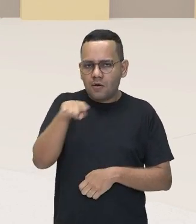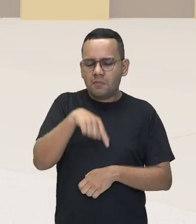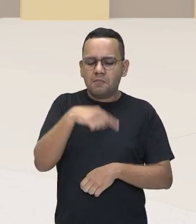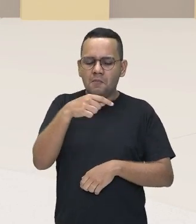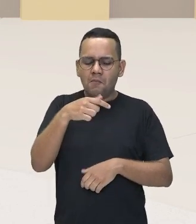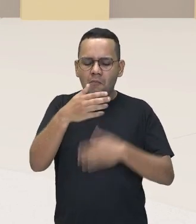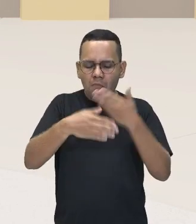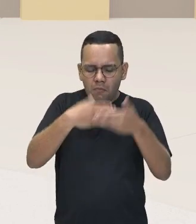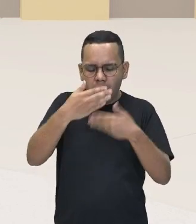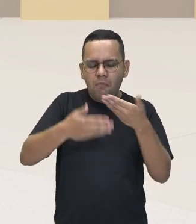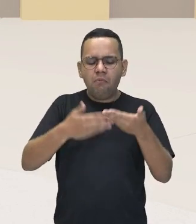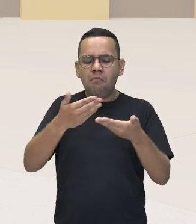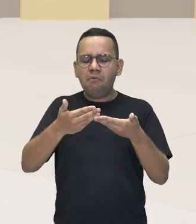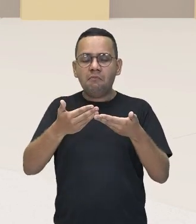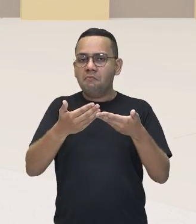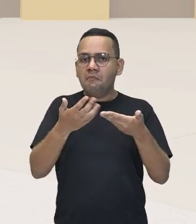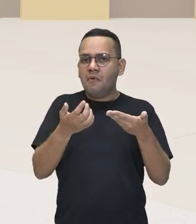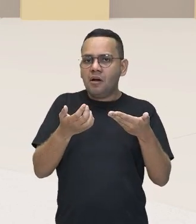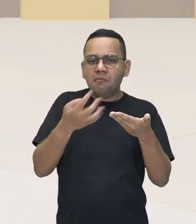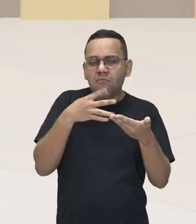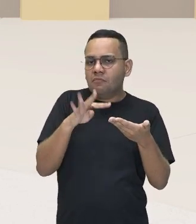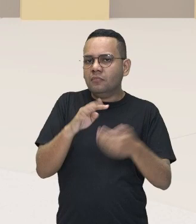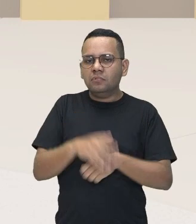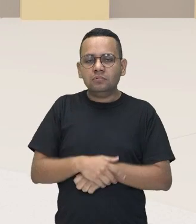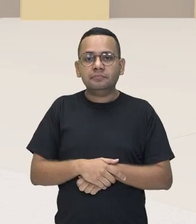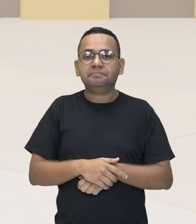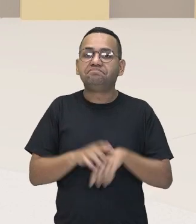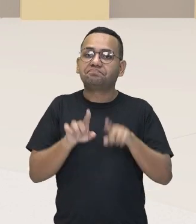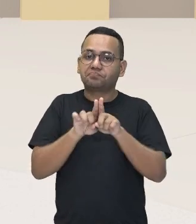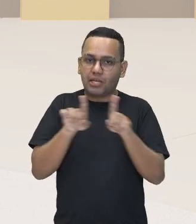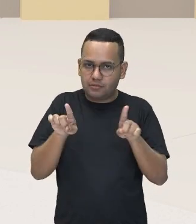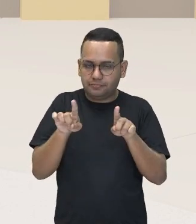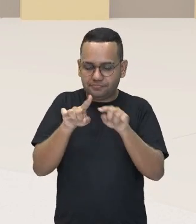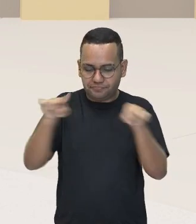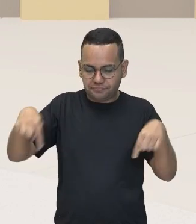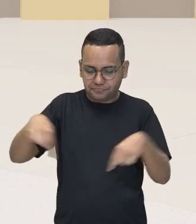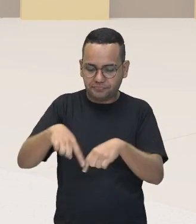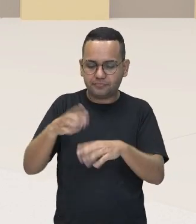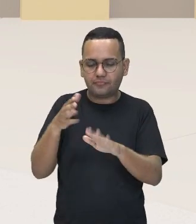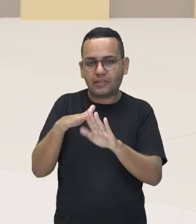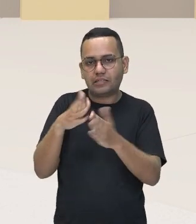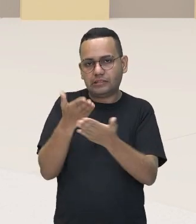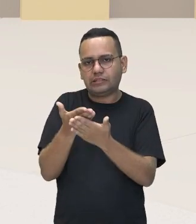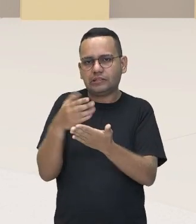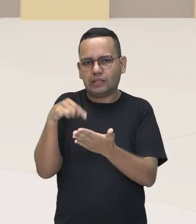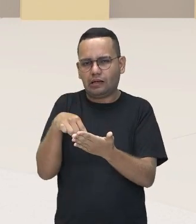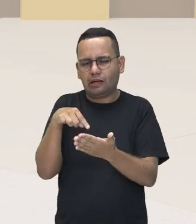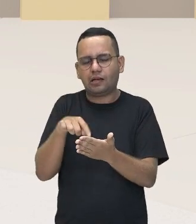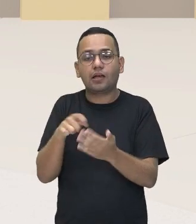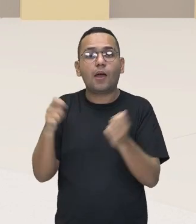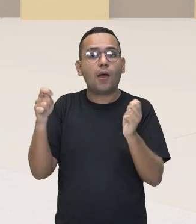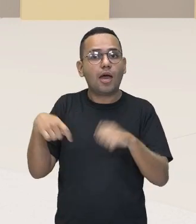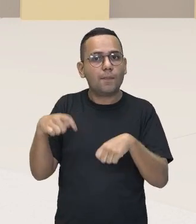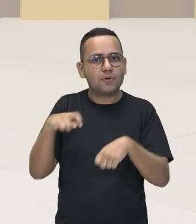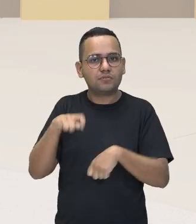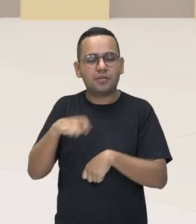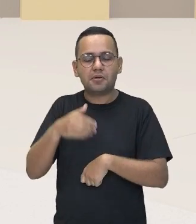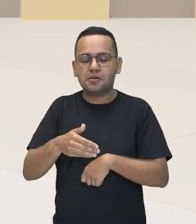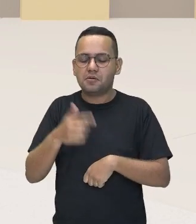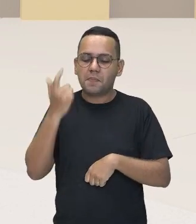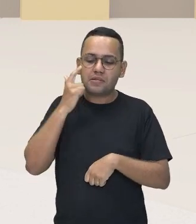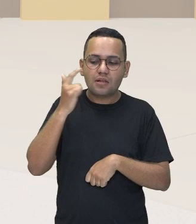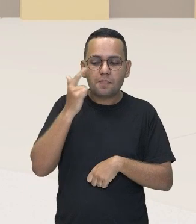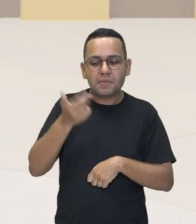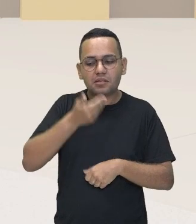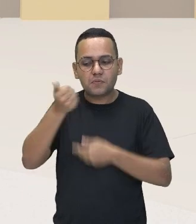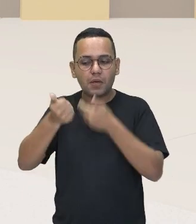Percebe também que a sala de aula, ela é um espaço para a gente, então, pensar nessas melhorias. Lembrando que os